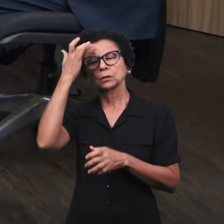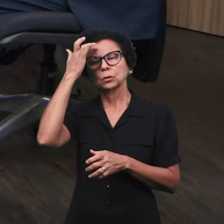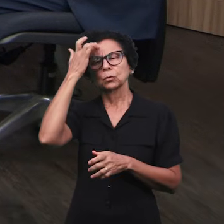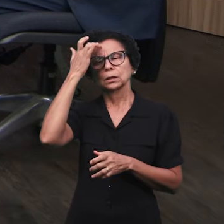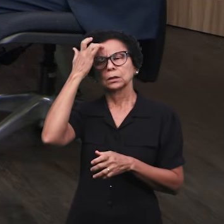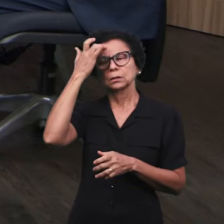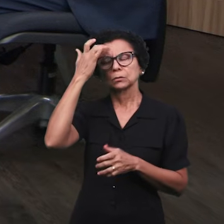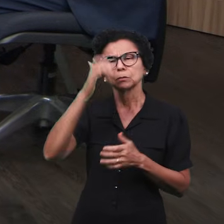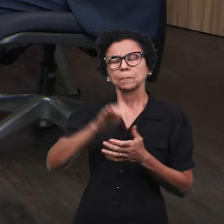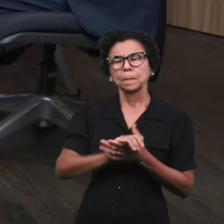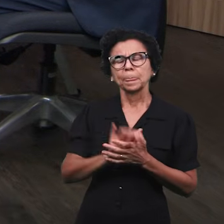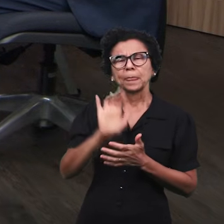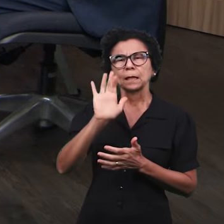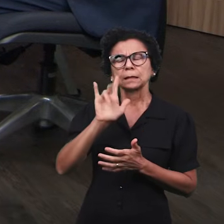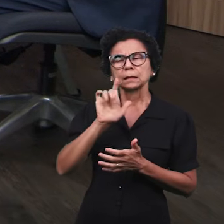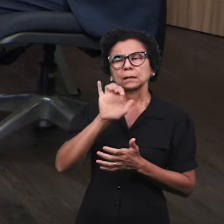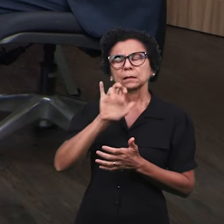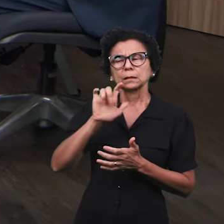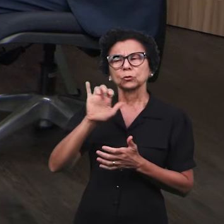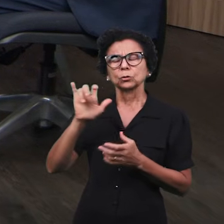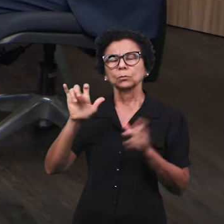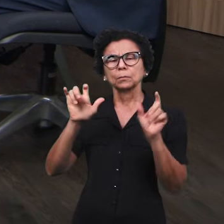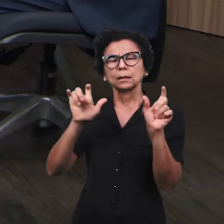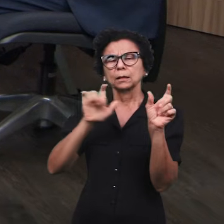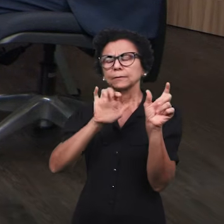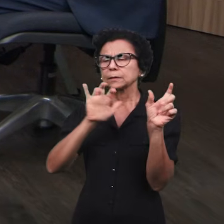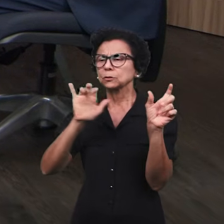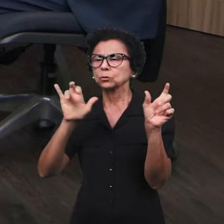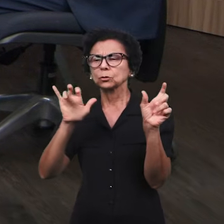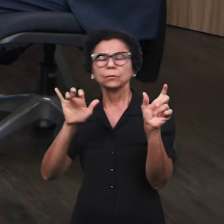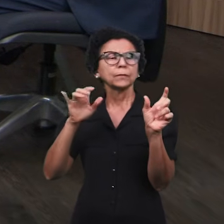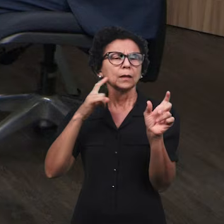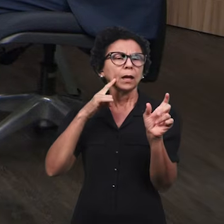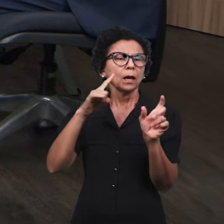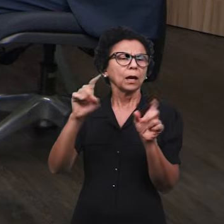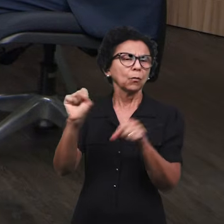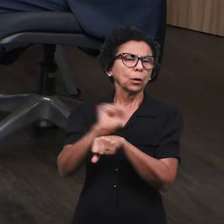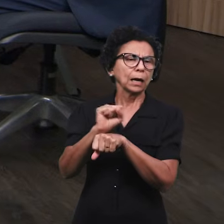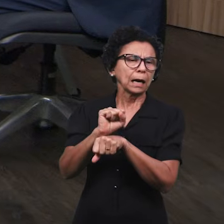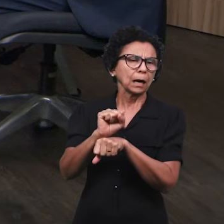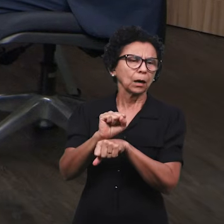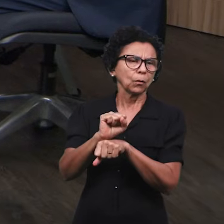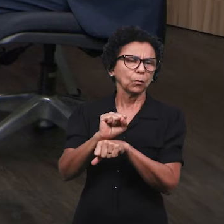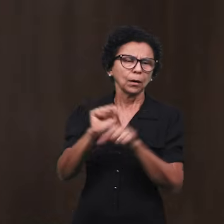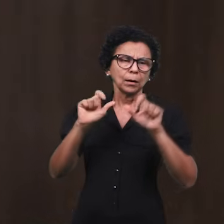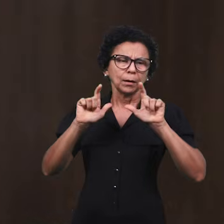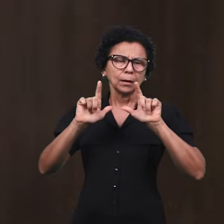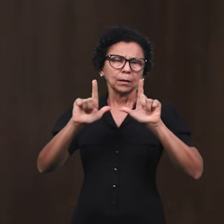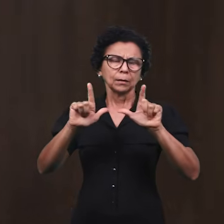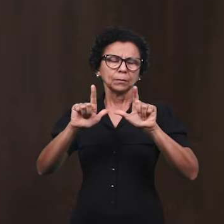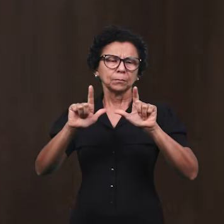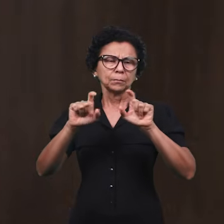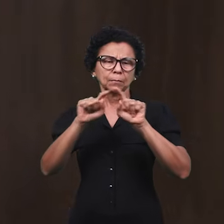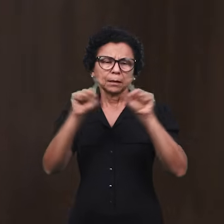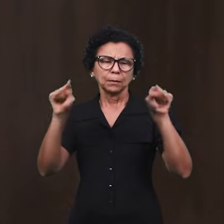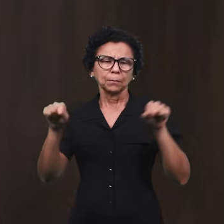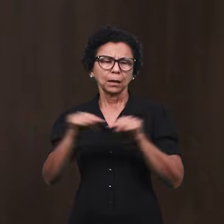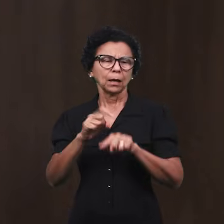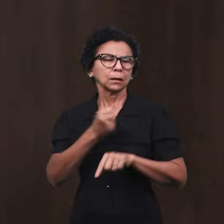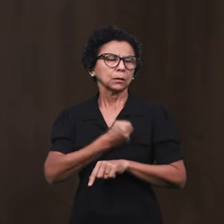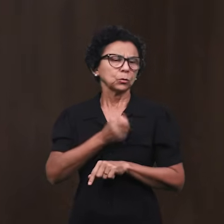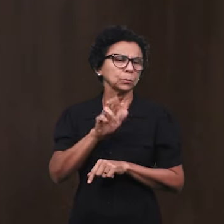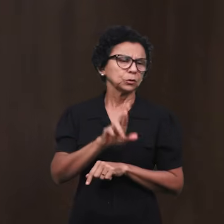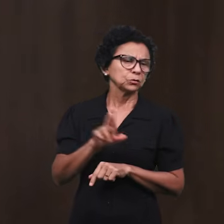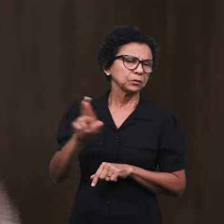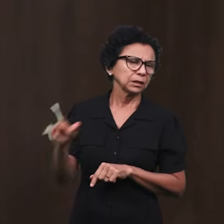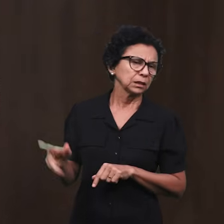fazendo datilologia. Aí eu via a placa do carro, cada carro que passava eu fazia uma placa diferente. E aí eu ouvia um louvor e eu começava a interpretar. Até que um dia eu na